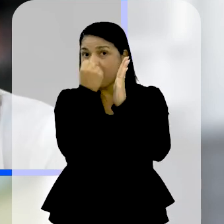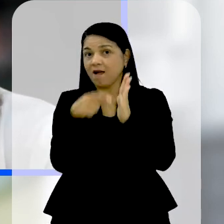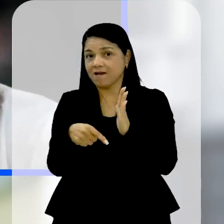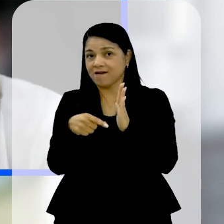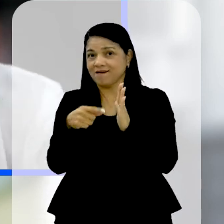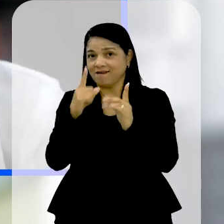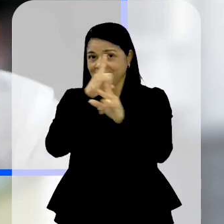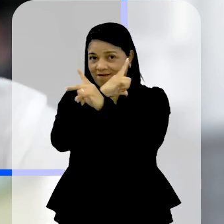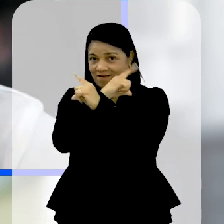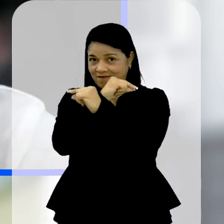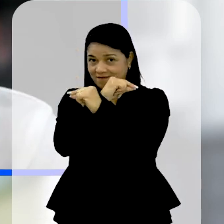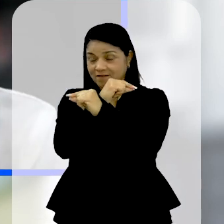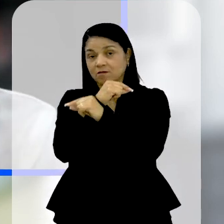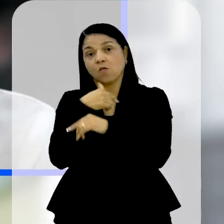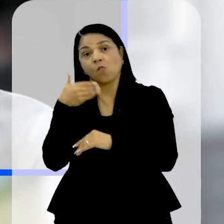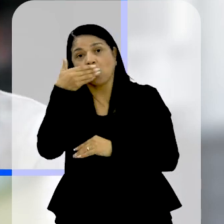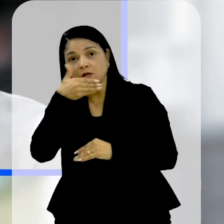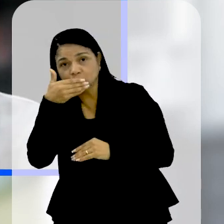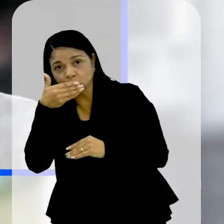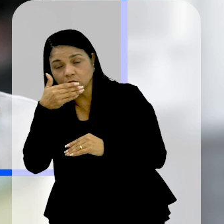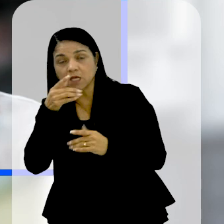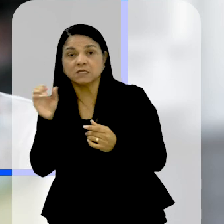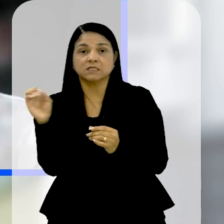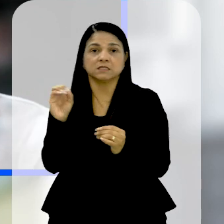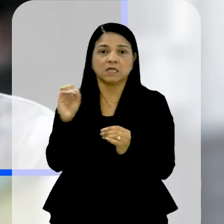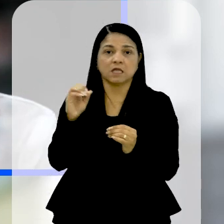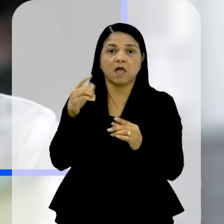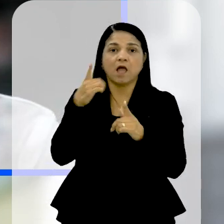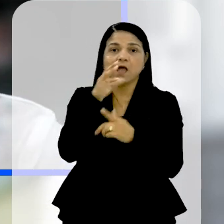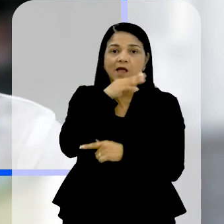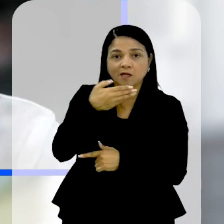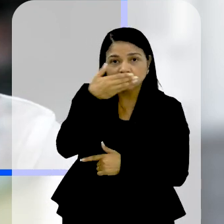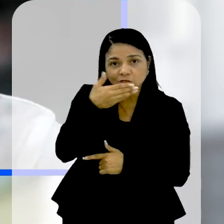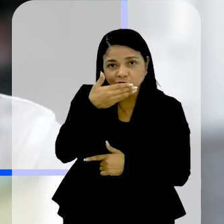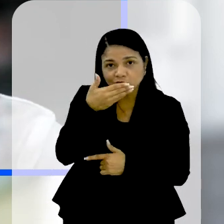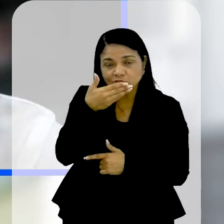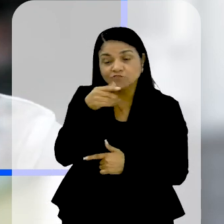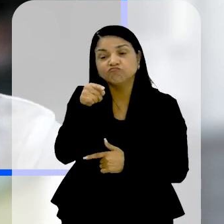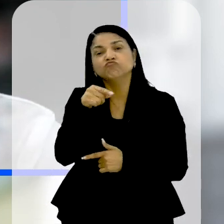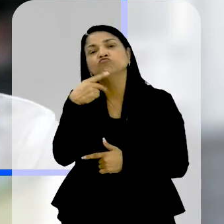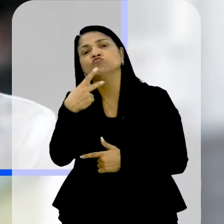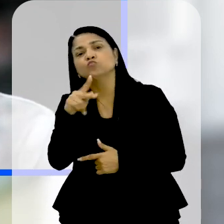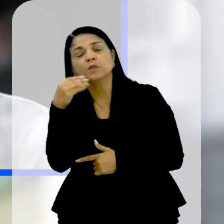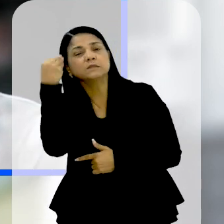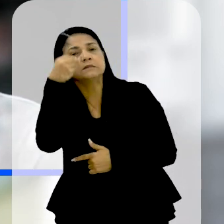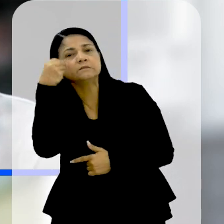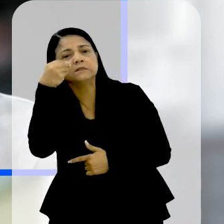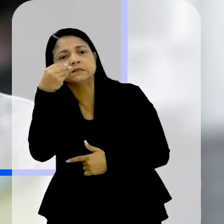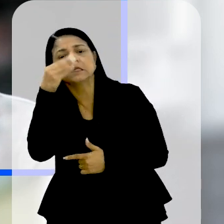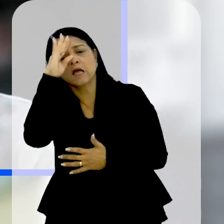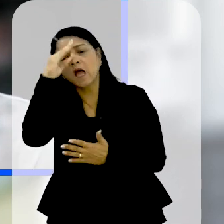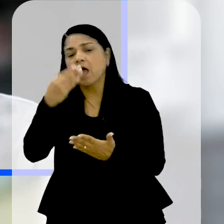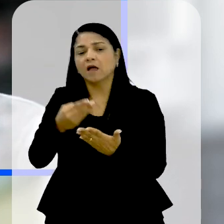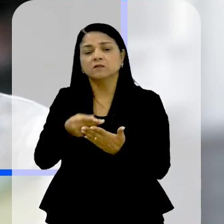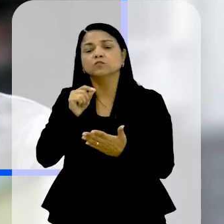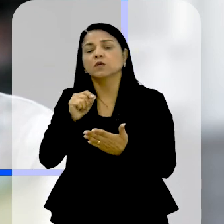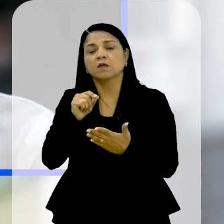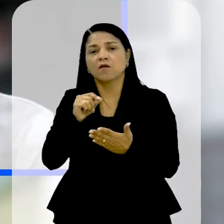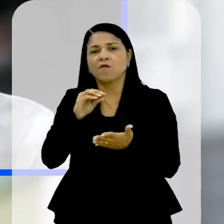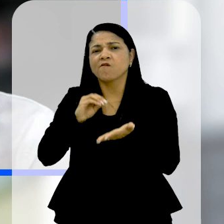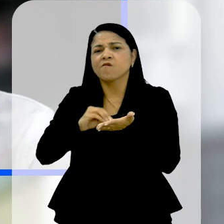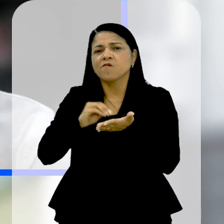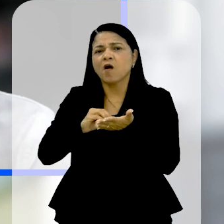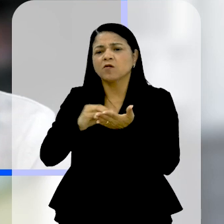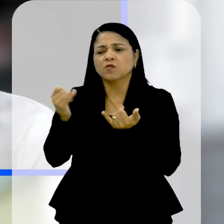marca com adição de açúcar e sem adição de açúcar. Mas, pela sua experiência, você acredita que falta